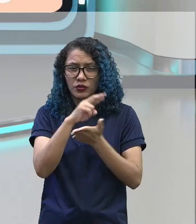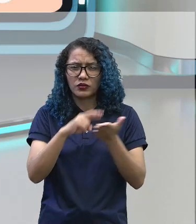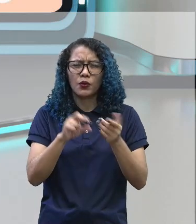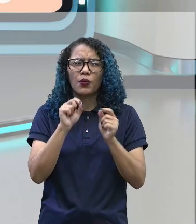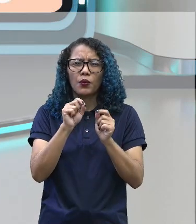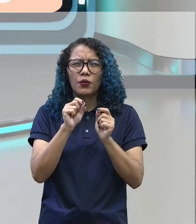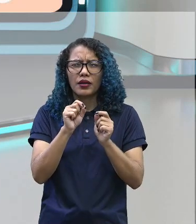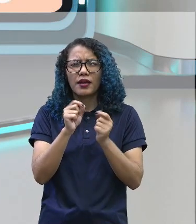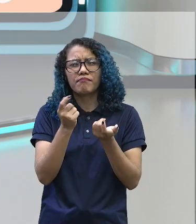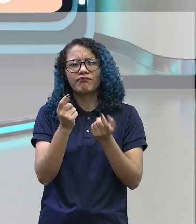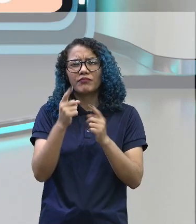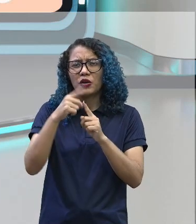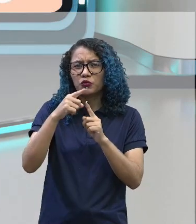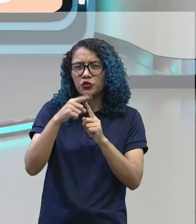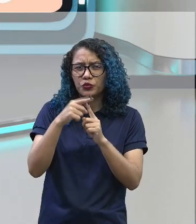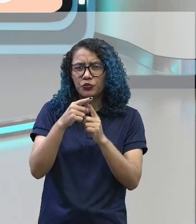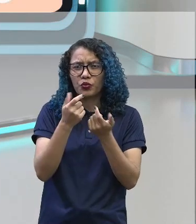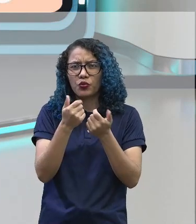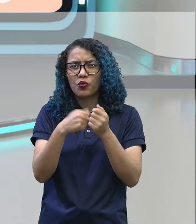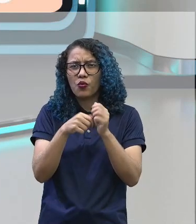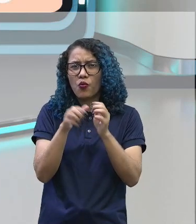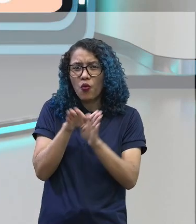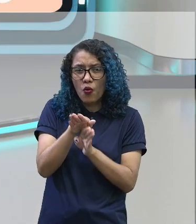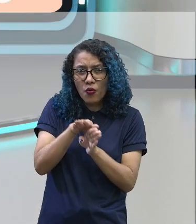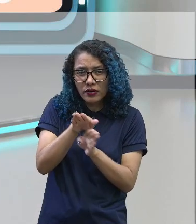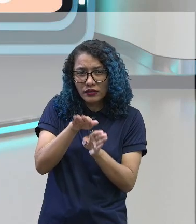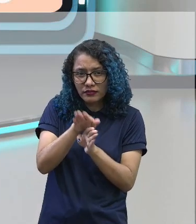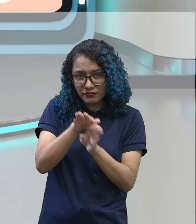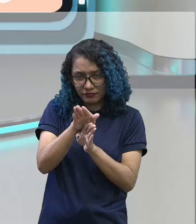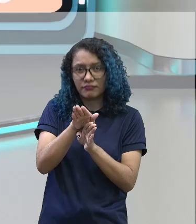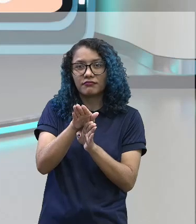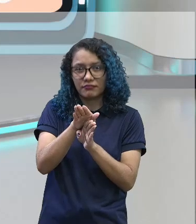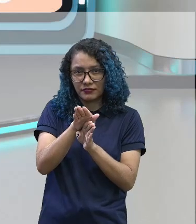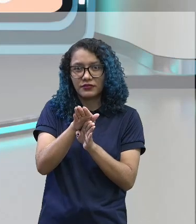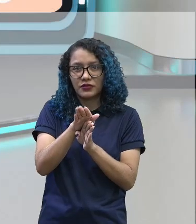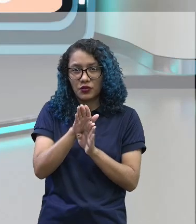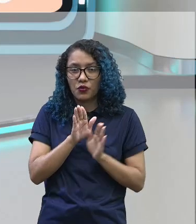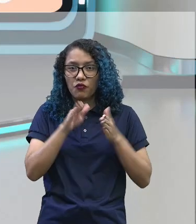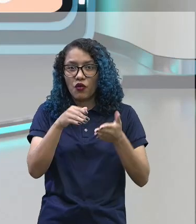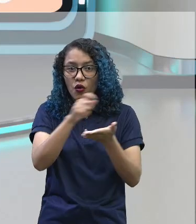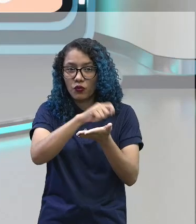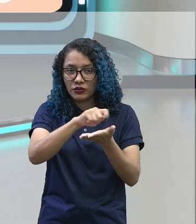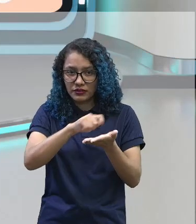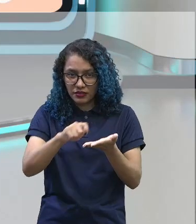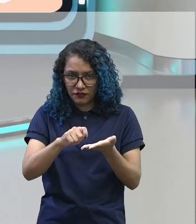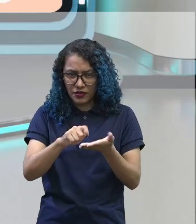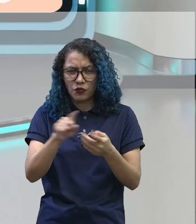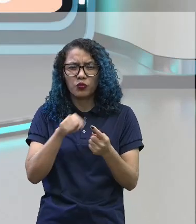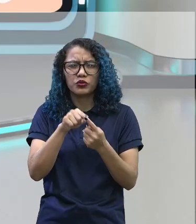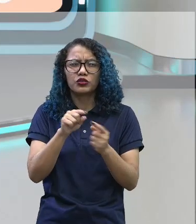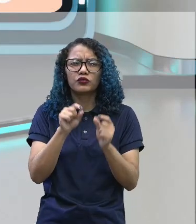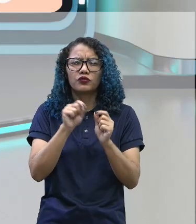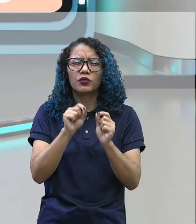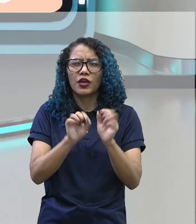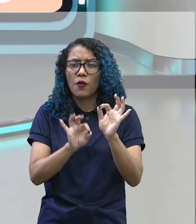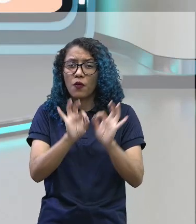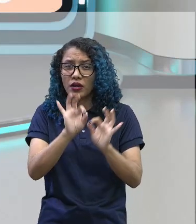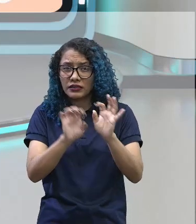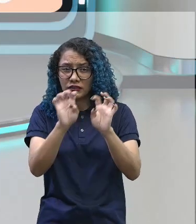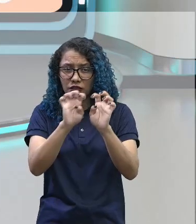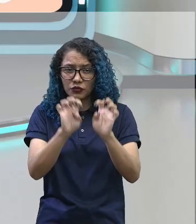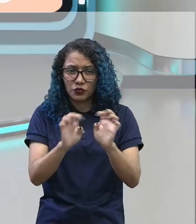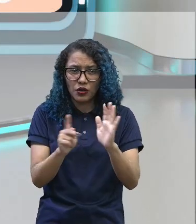de guia para a escrita. Ele serve para estruturar o conteúdo a